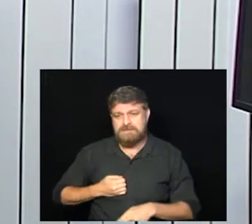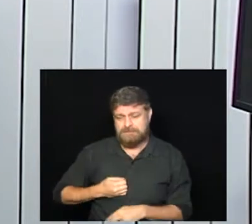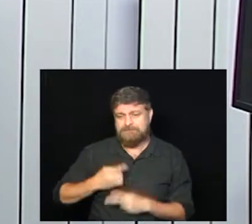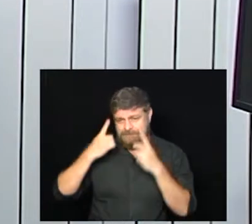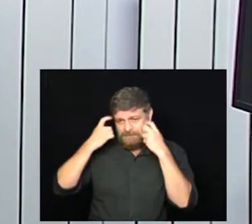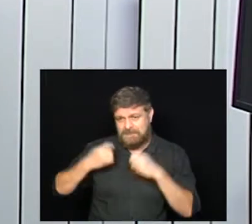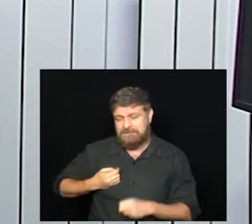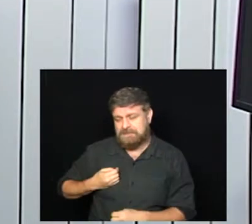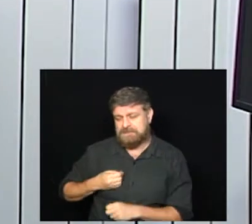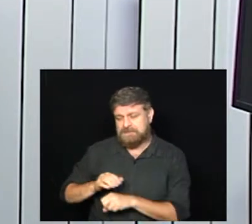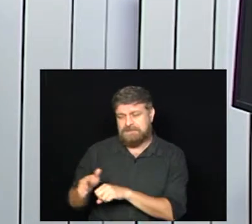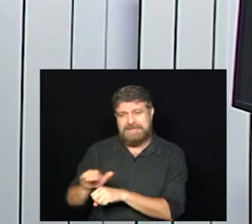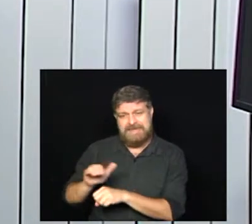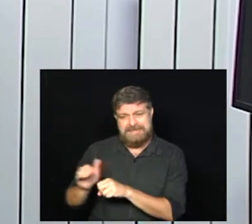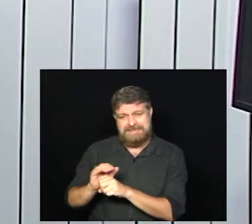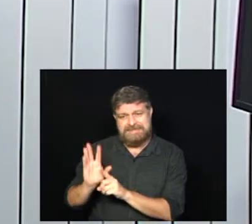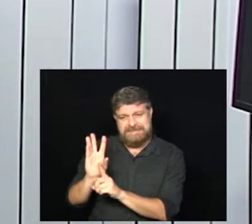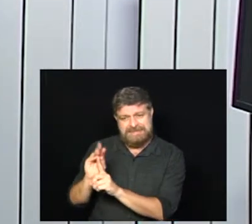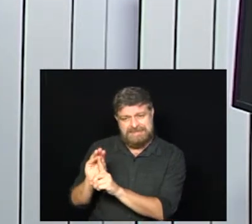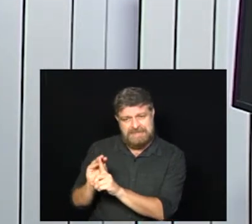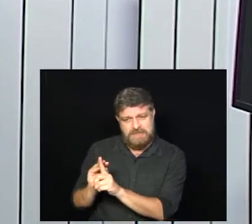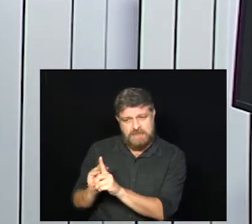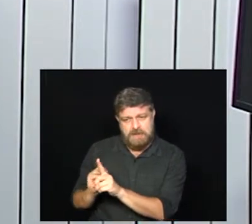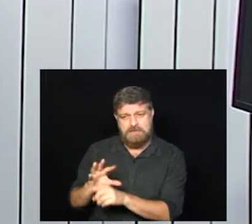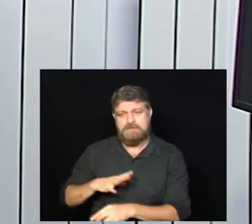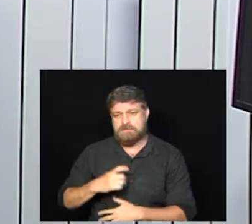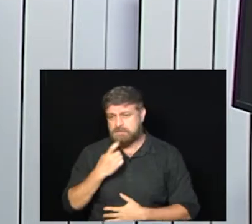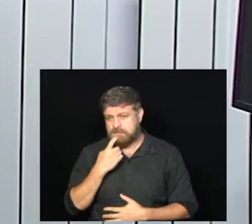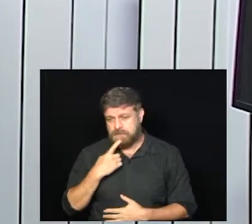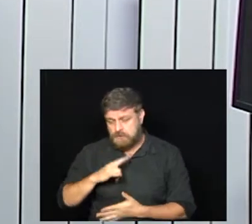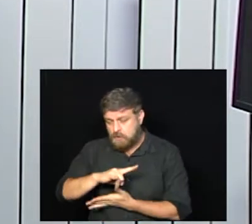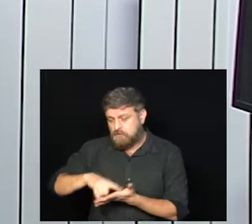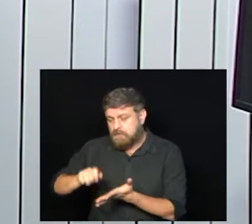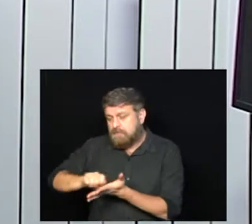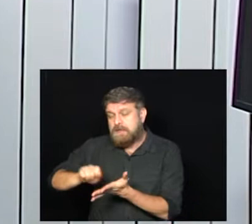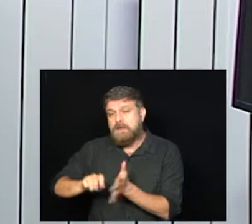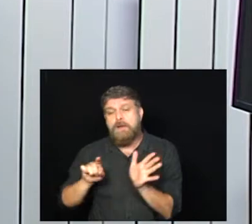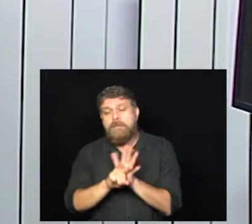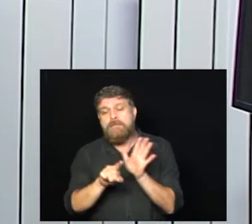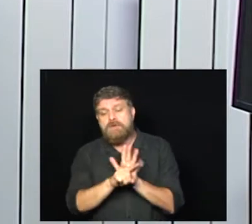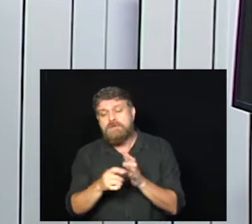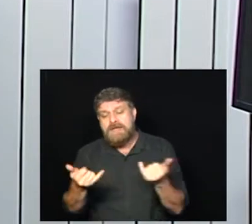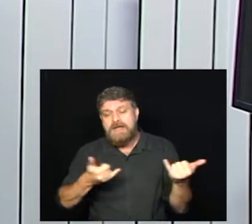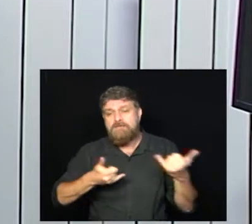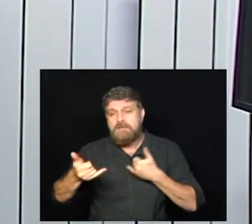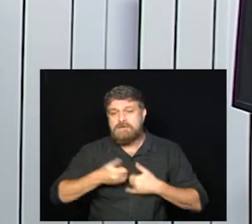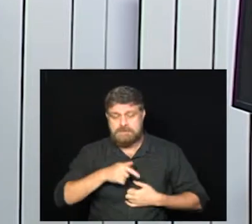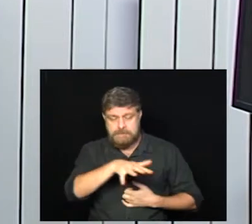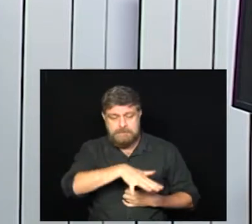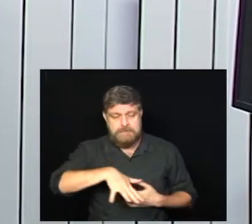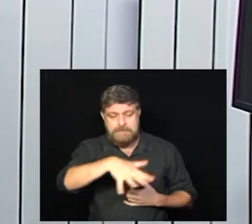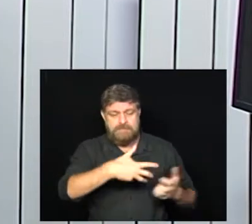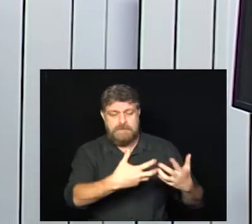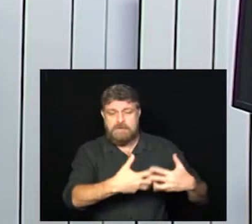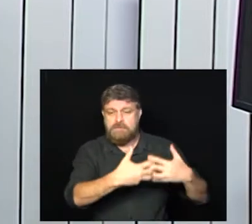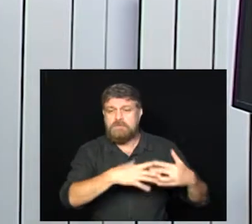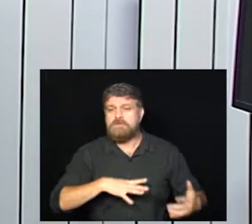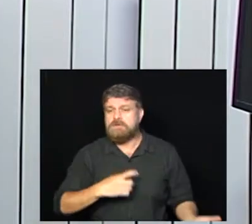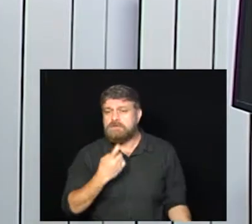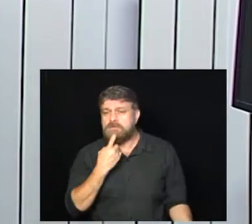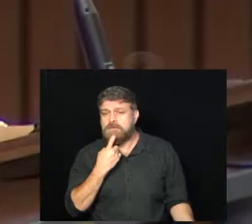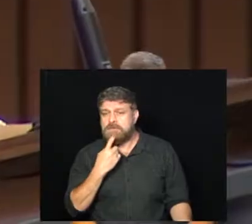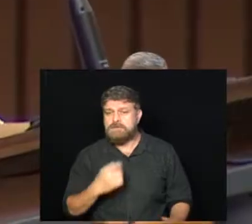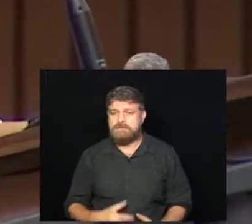em Campinas. Os documentos pedem mais informações sobre os serviços realizados aqui no